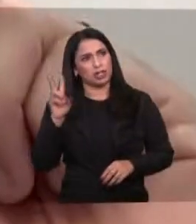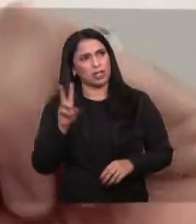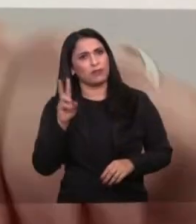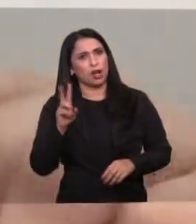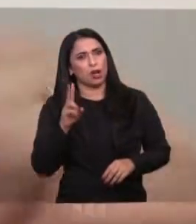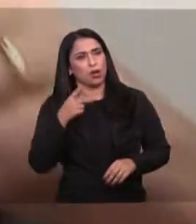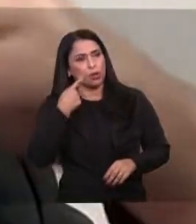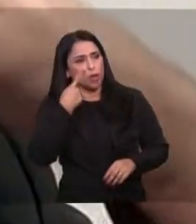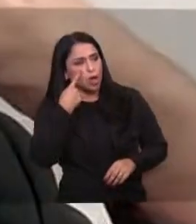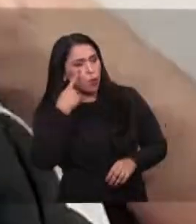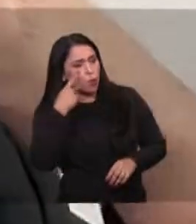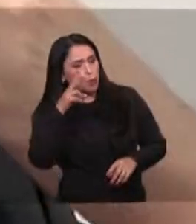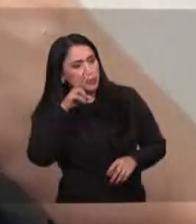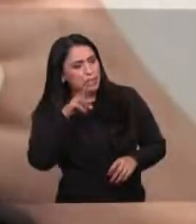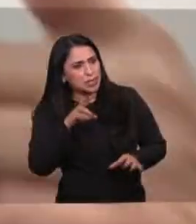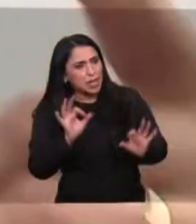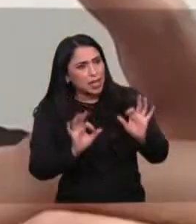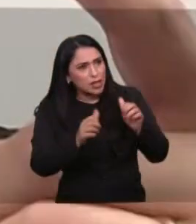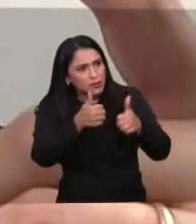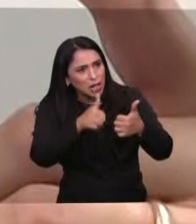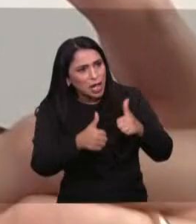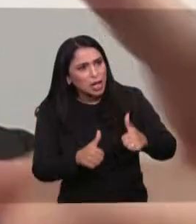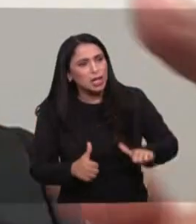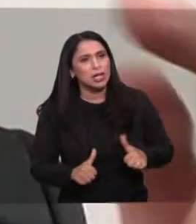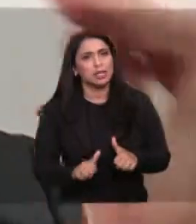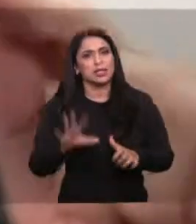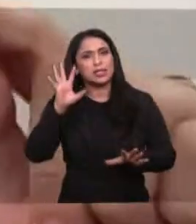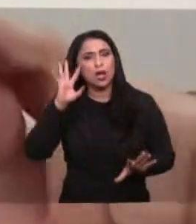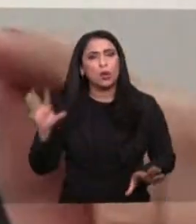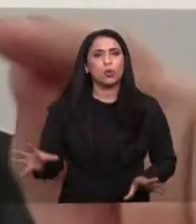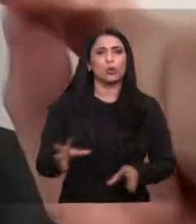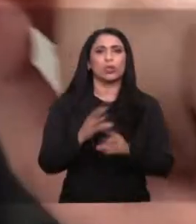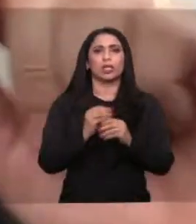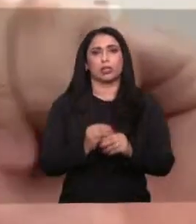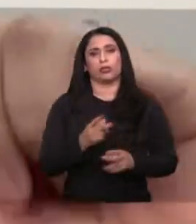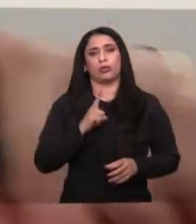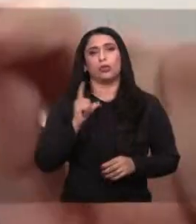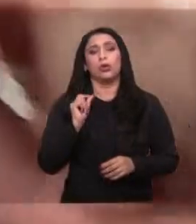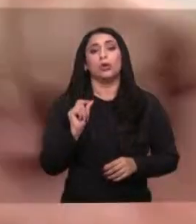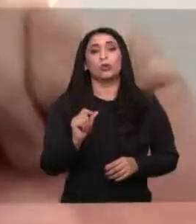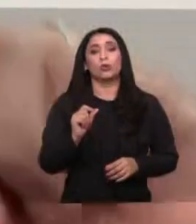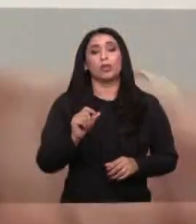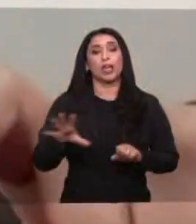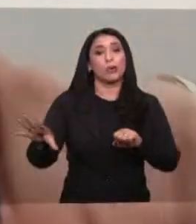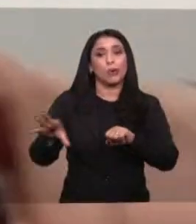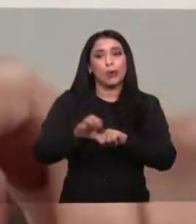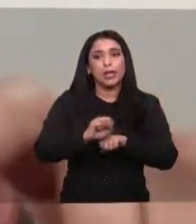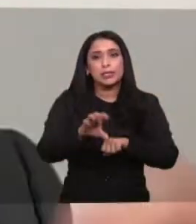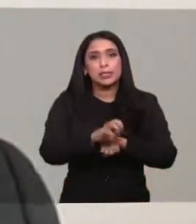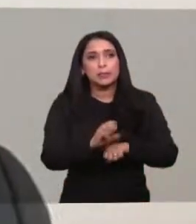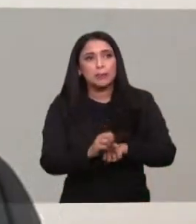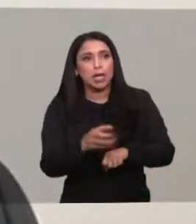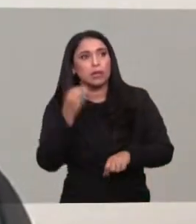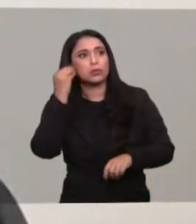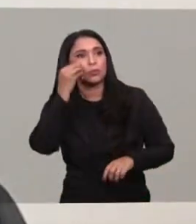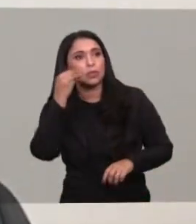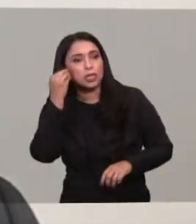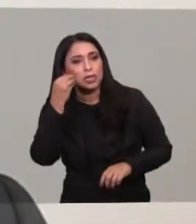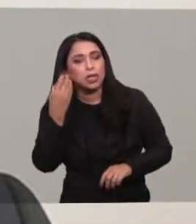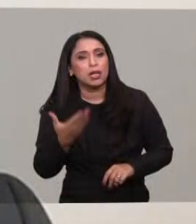observa, formando suas conclusões com base em conhecimentos, experiências e